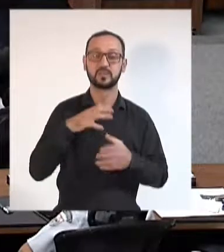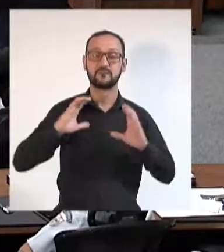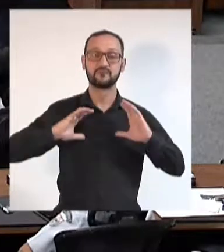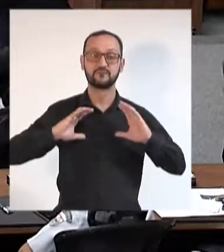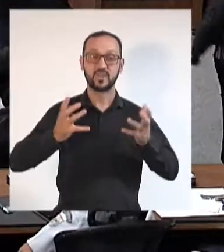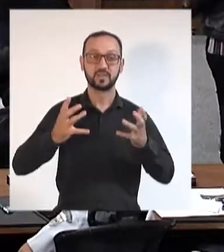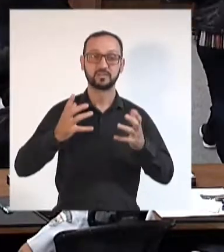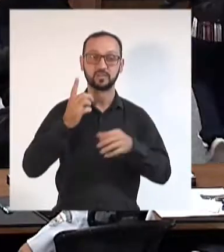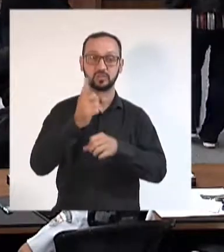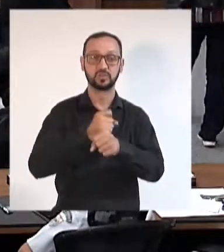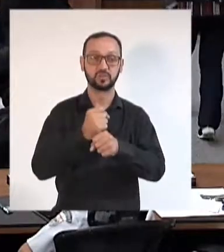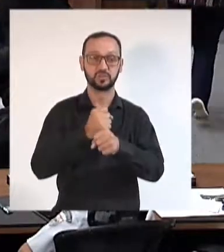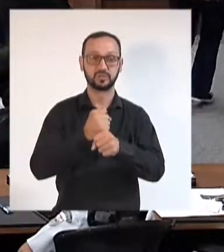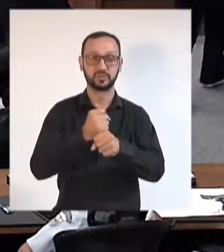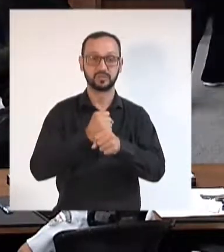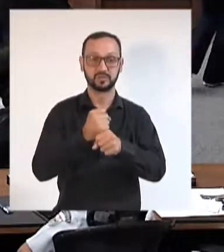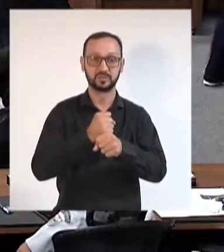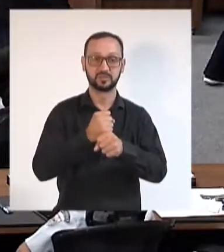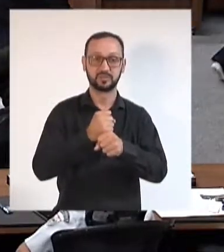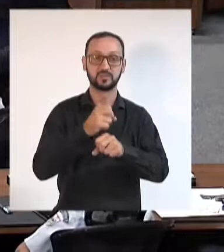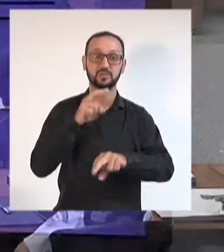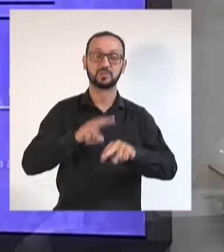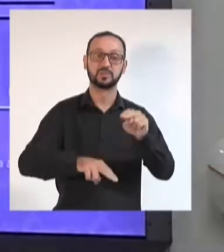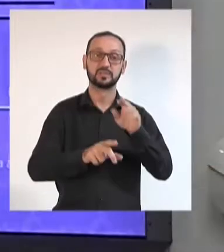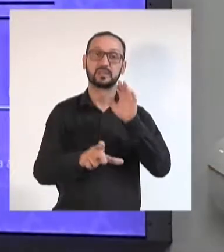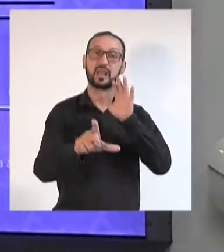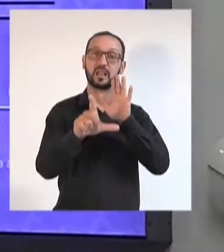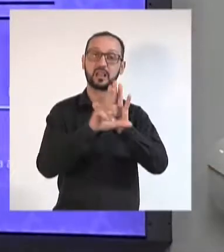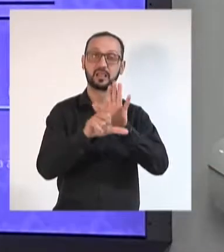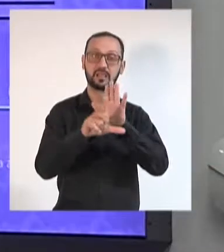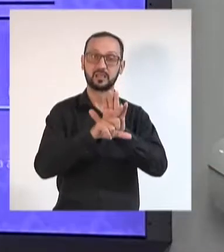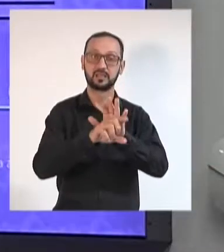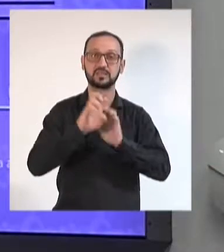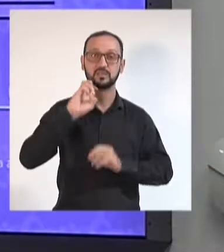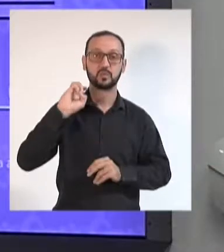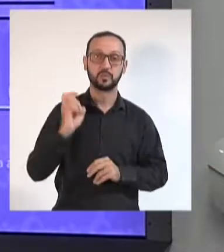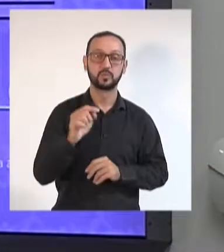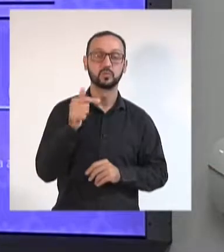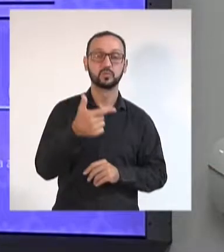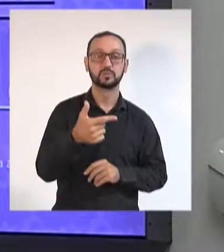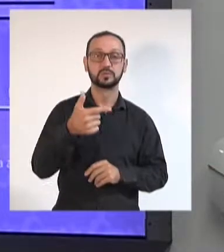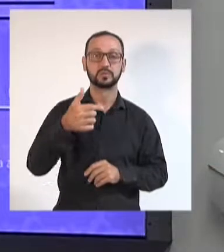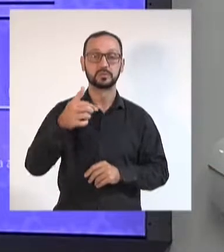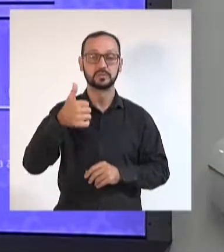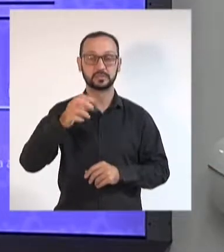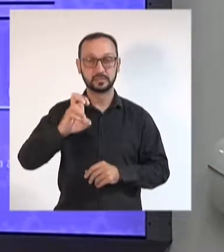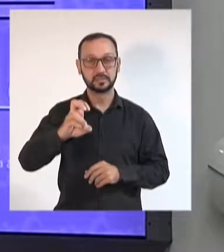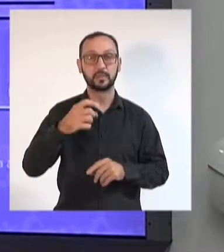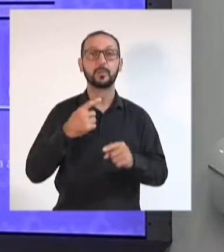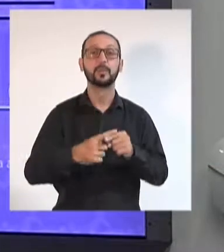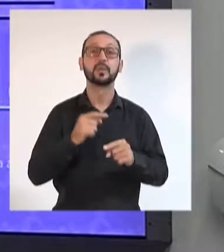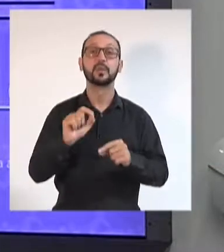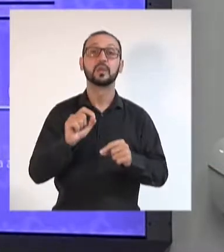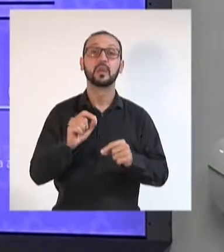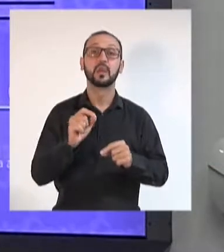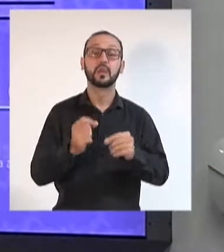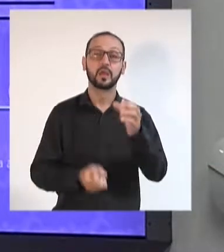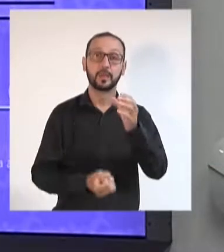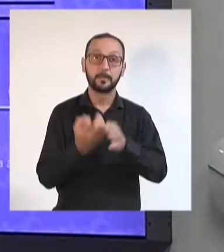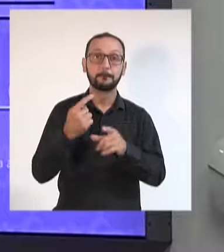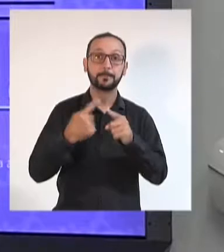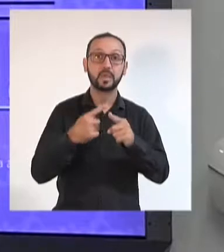ano, né, do Junho Prata, né, da Lei Estadual 5.215. E por quê? Porque é uma